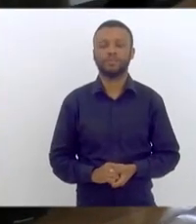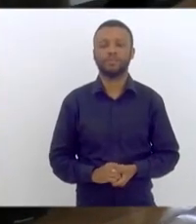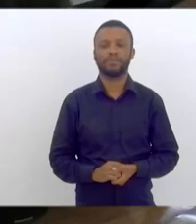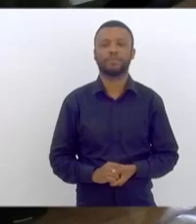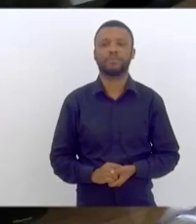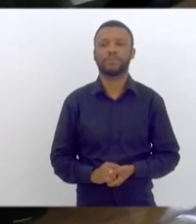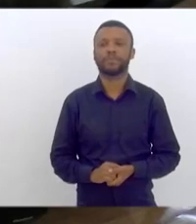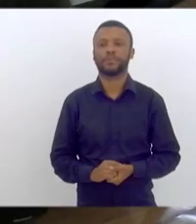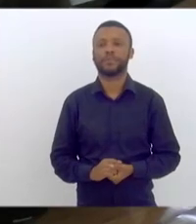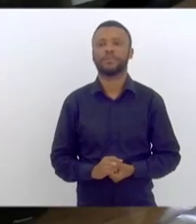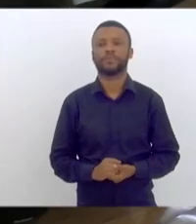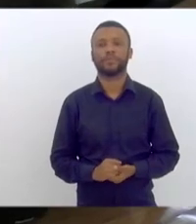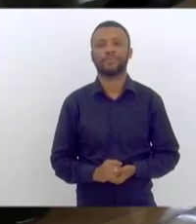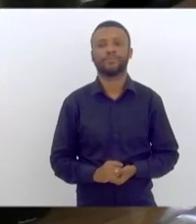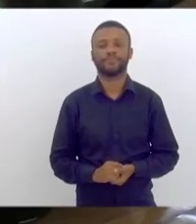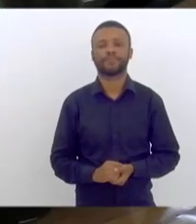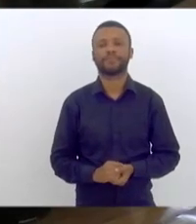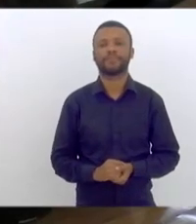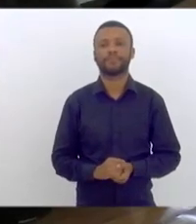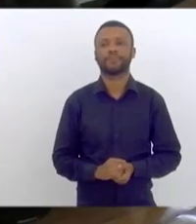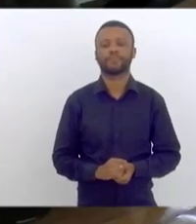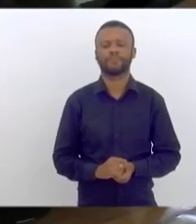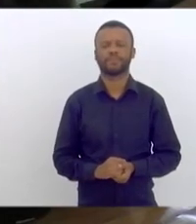a emenda de tiro eu